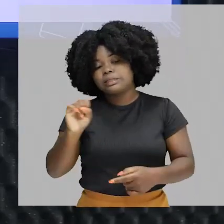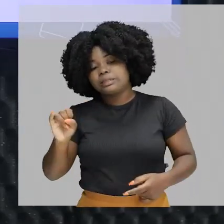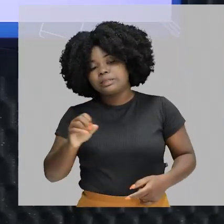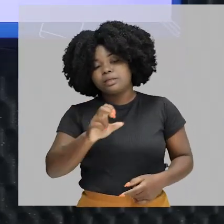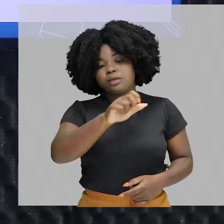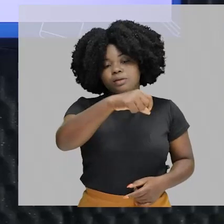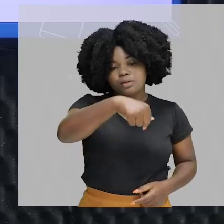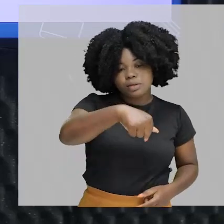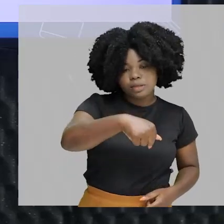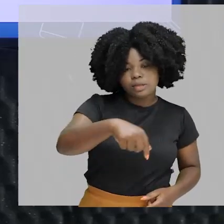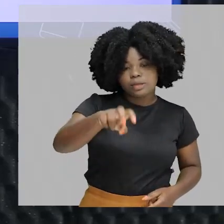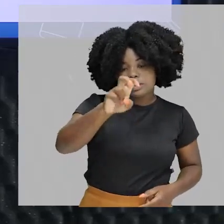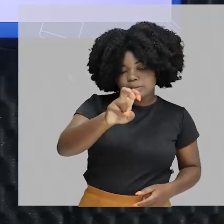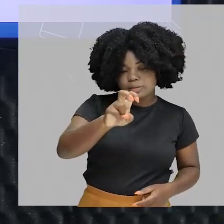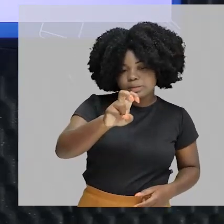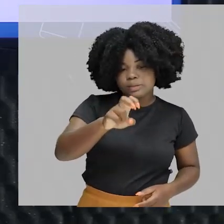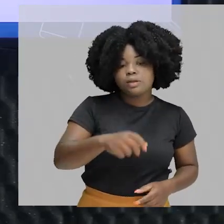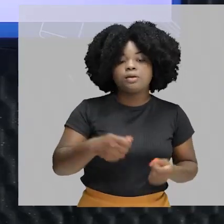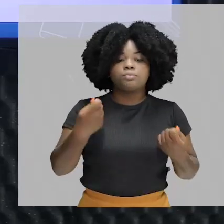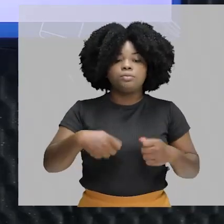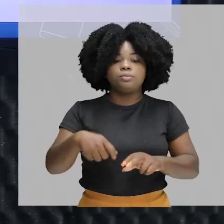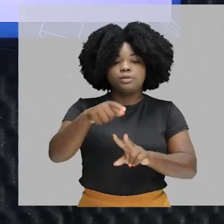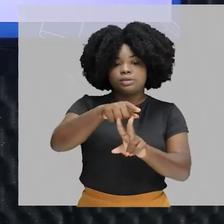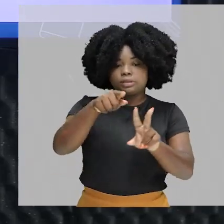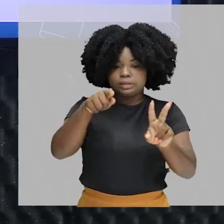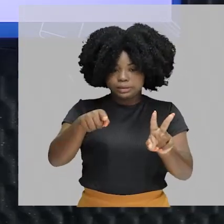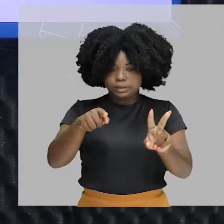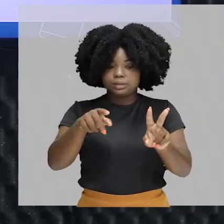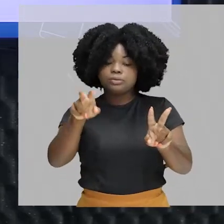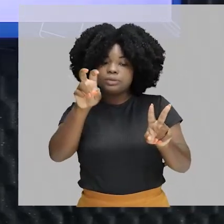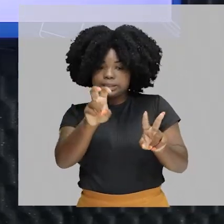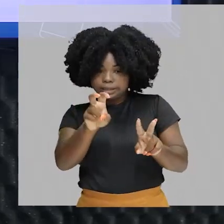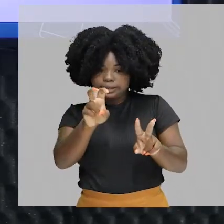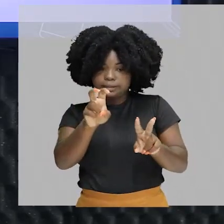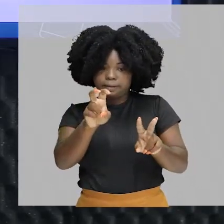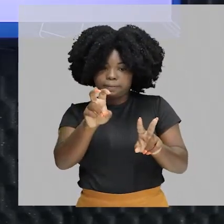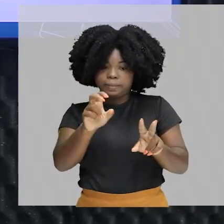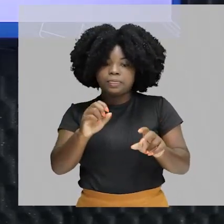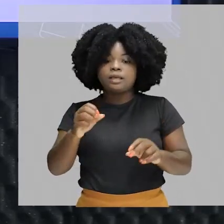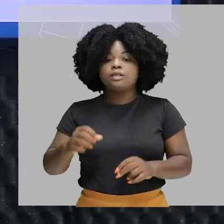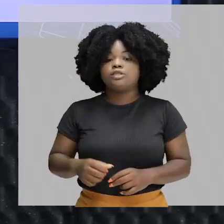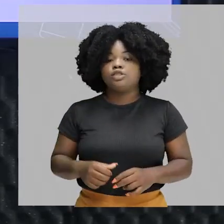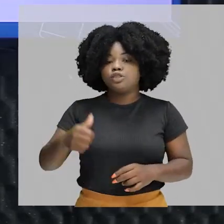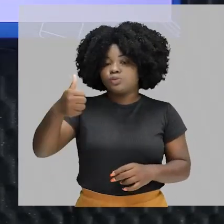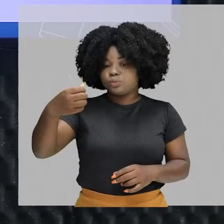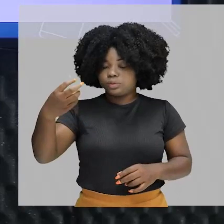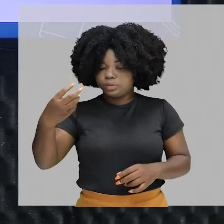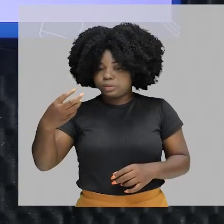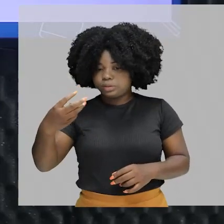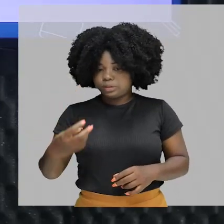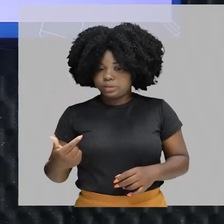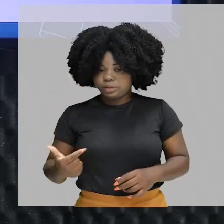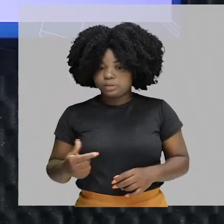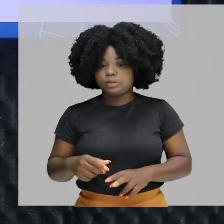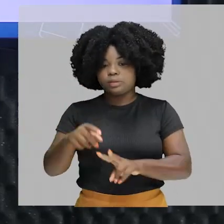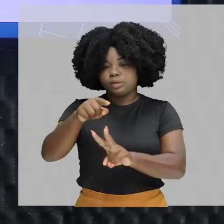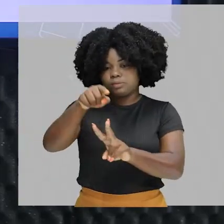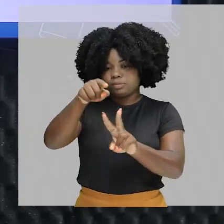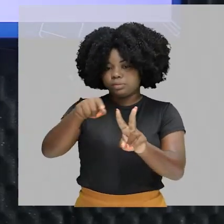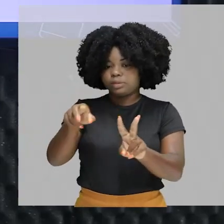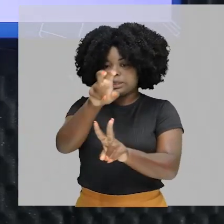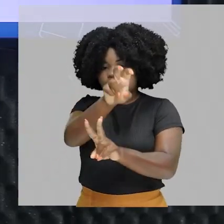ter que extrair a raiz quinta, né, de 1/32. E isso, ó, raiz quinta